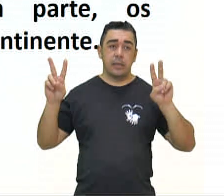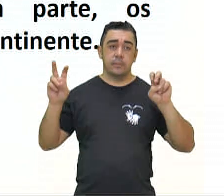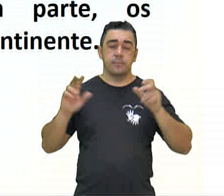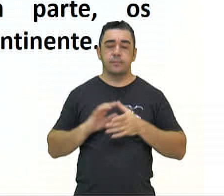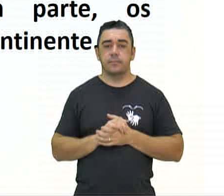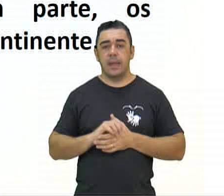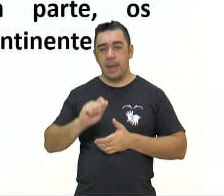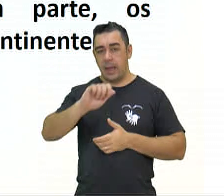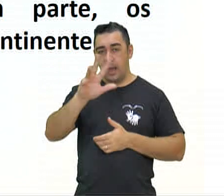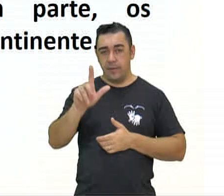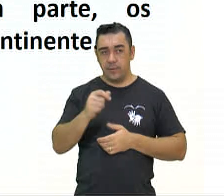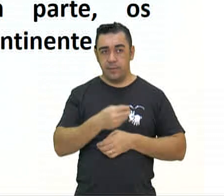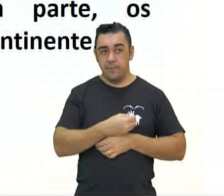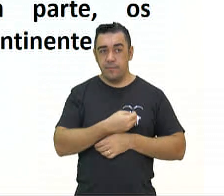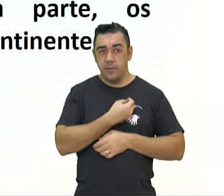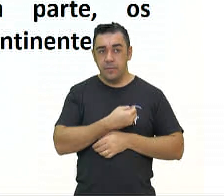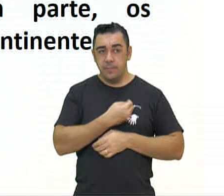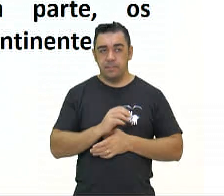aspas. A África vive